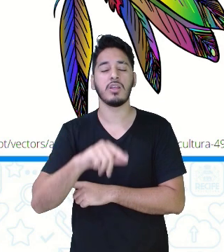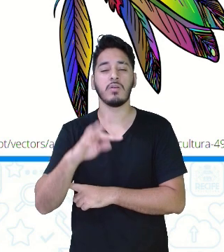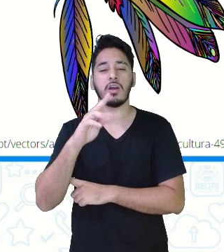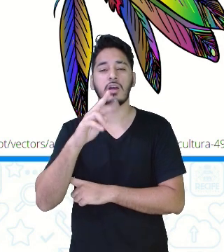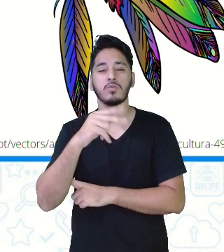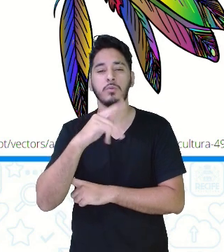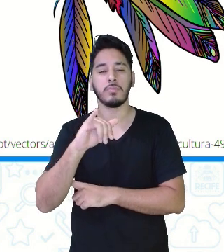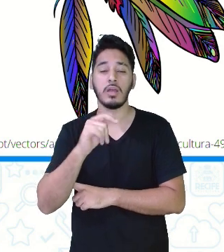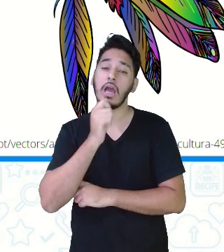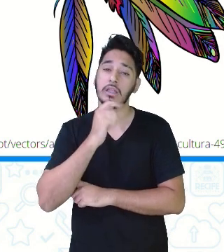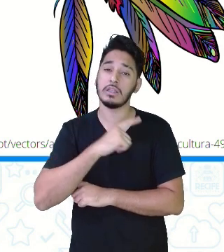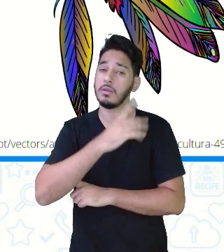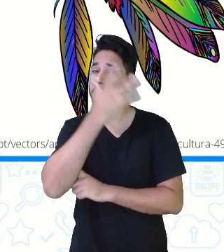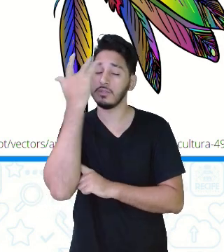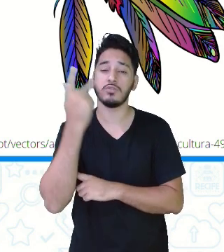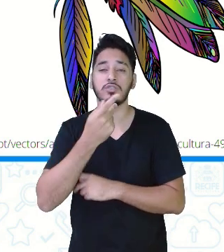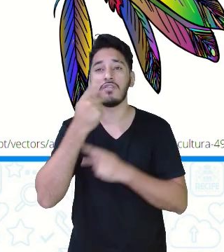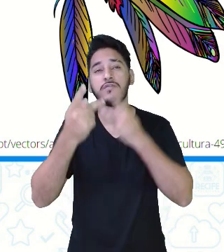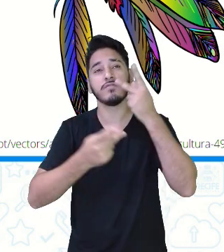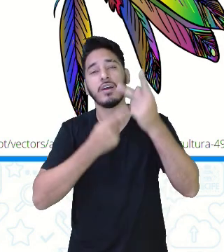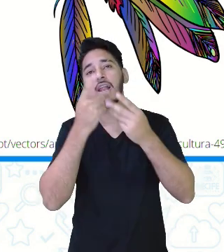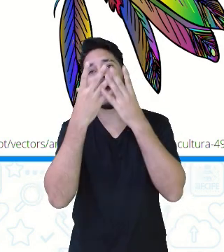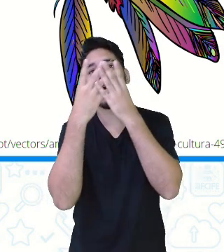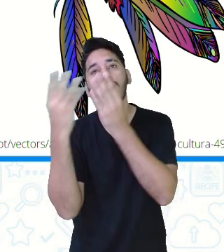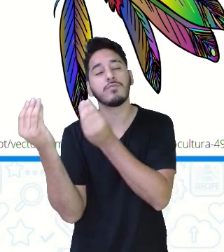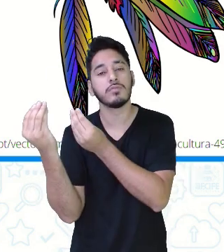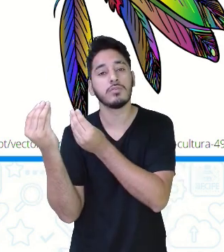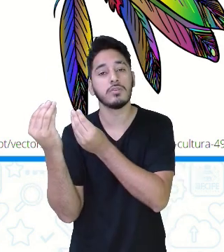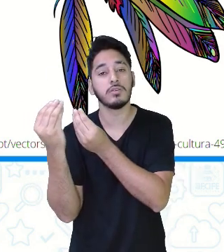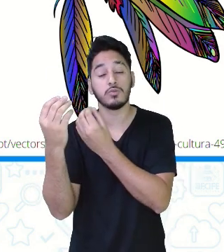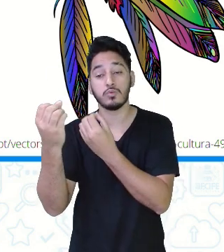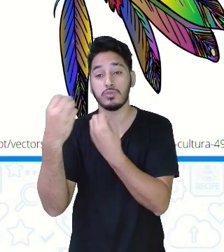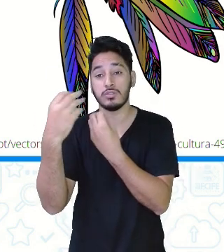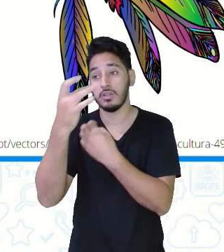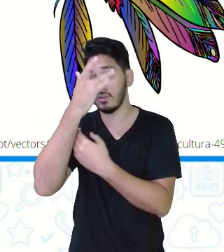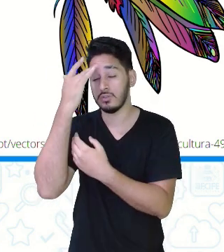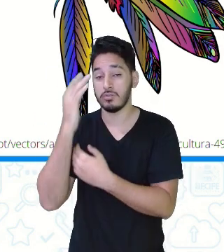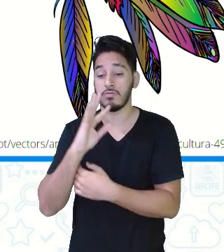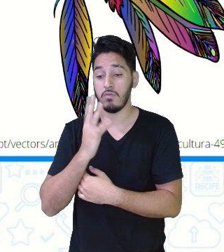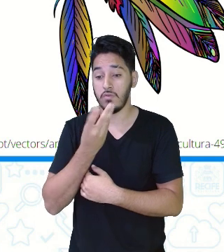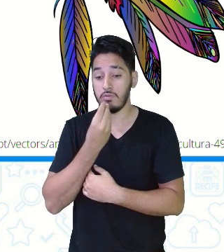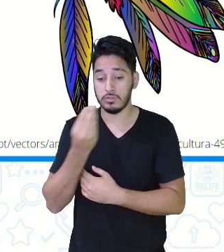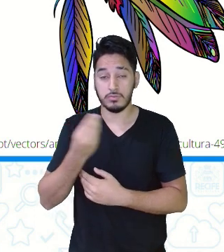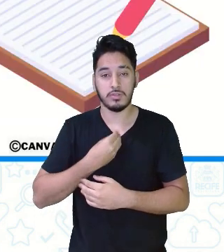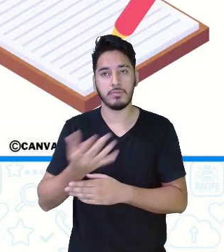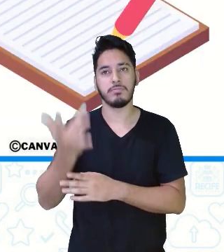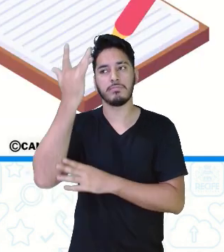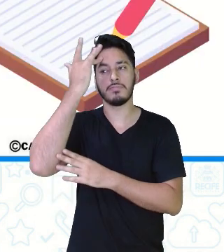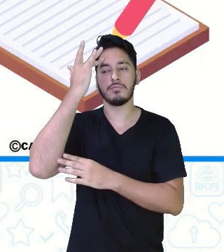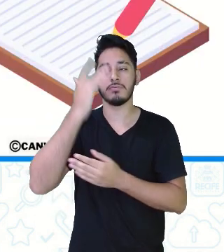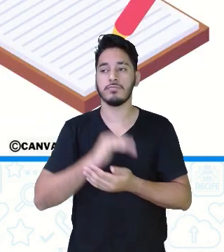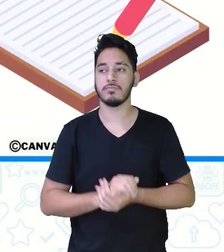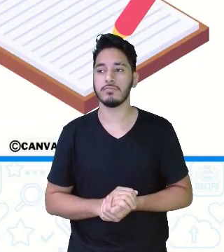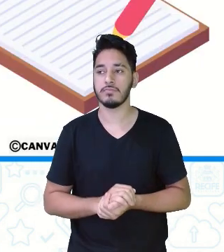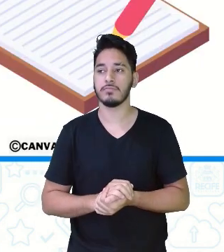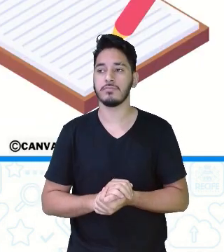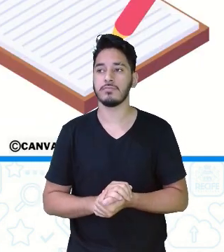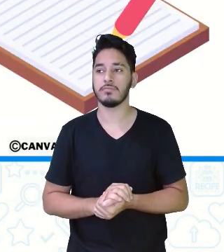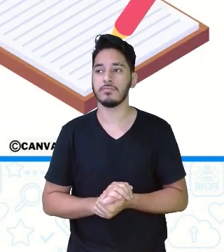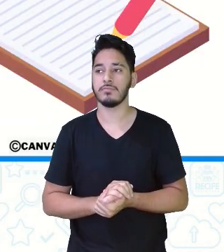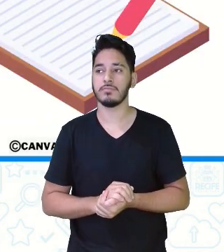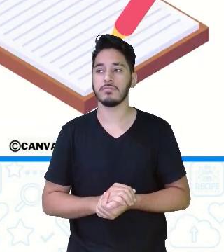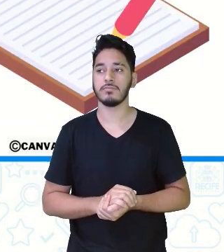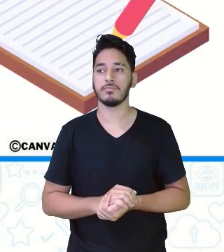existem falantes que não a deixam sumir. No ensinamento dos que sabem, memorizo o que aprendi.